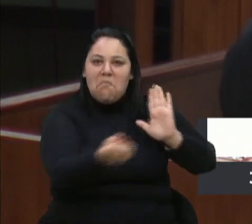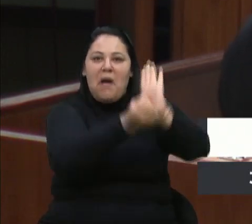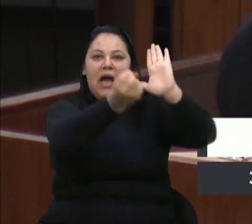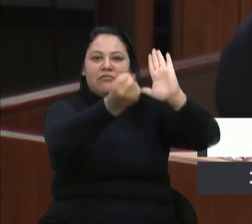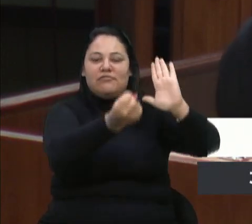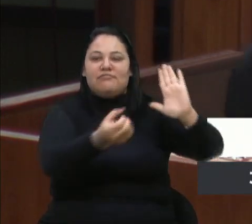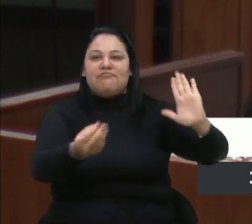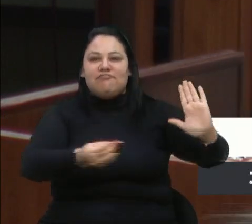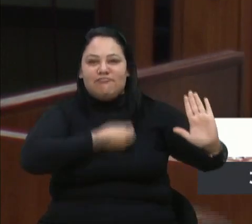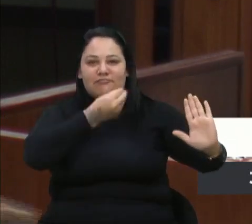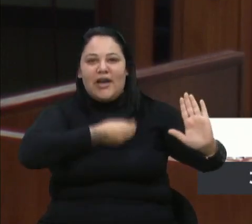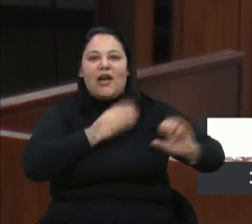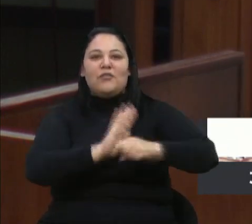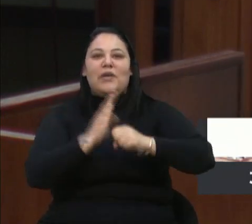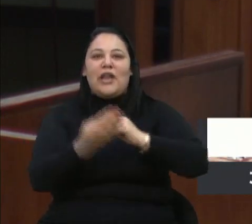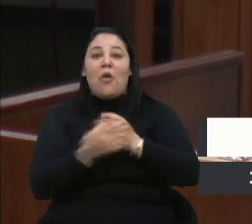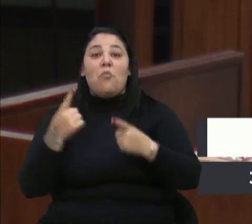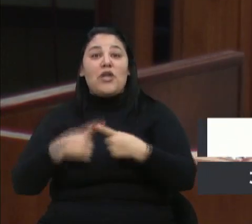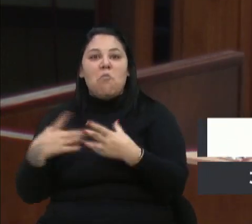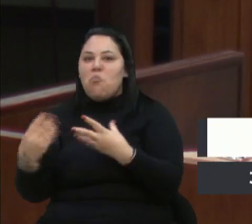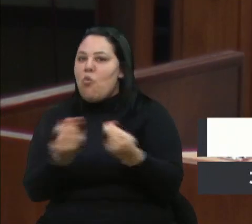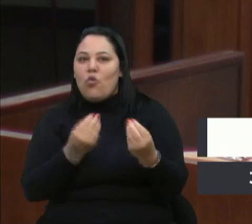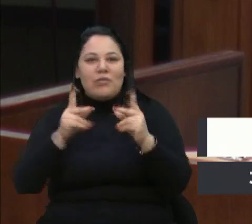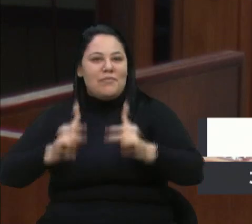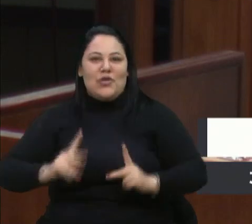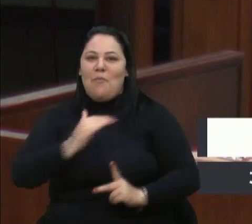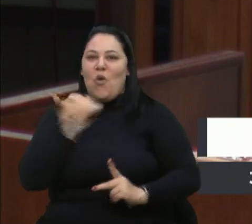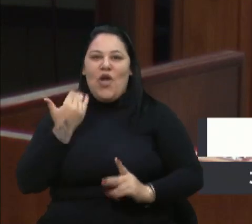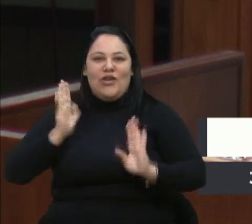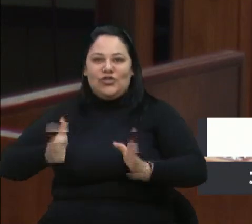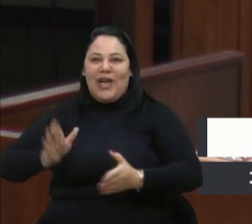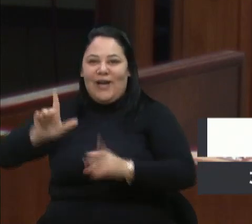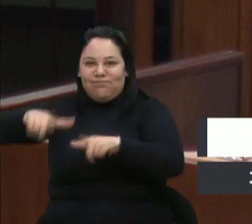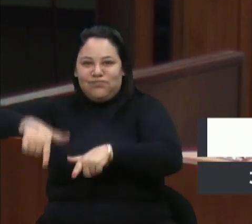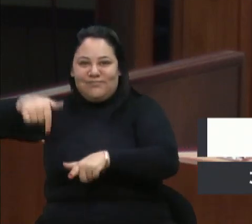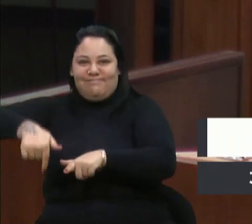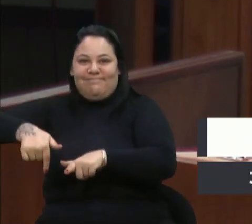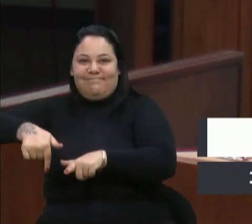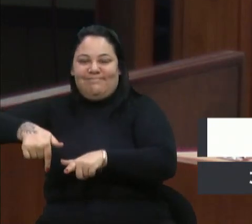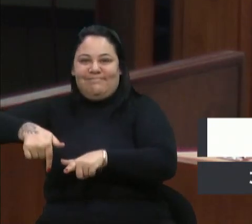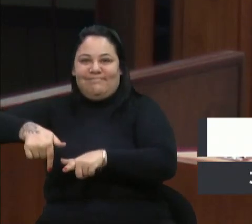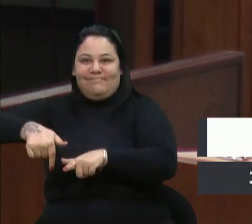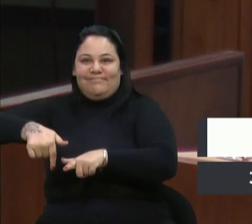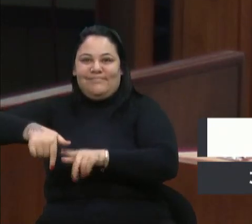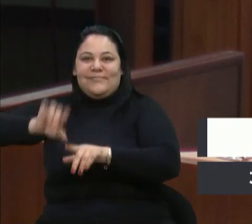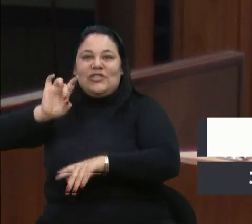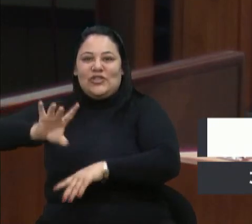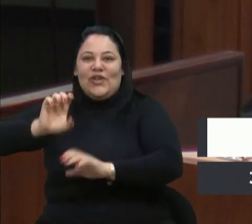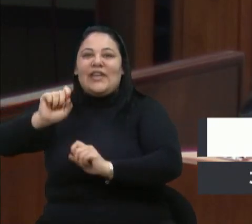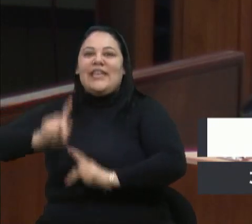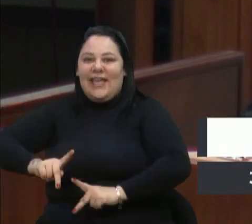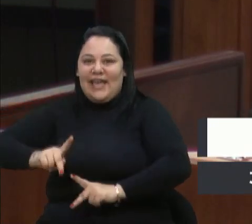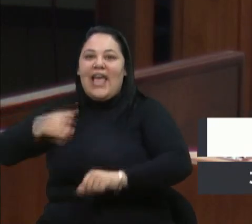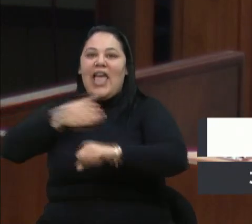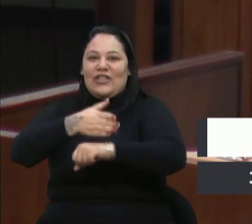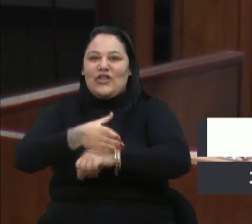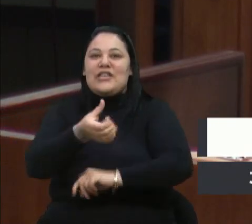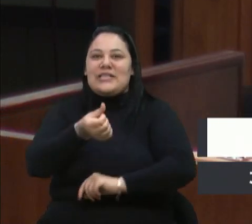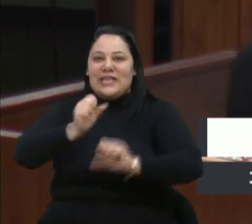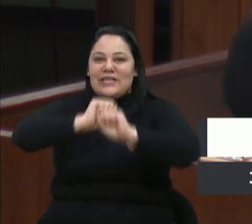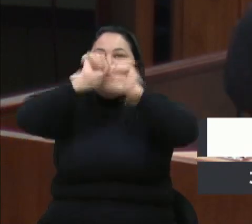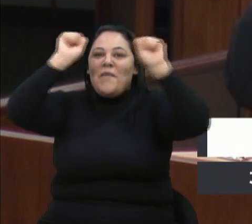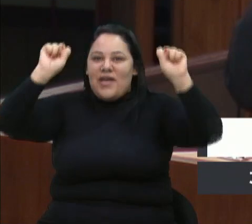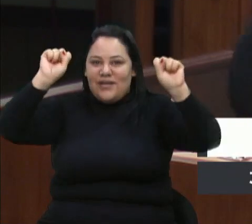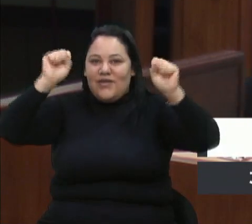Vidas já foram perdidas naquele trecho, muitas vidas. Só quem passou ali às 6 da manhã de qualquer dia de